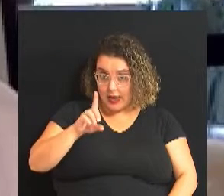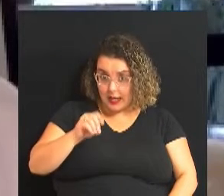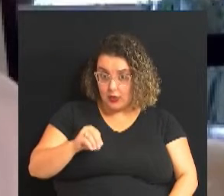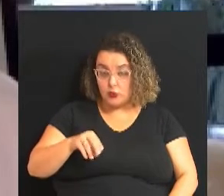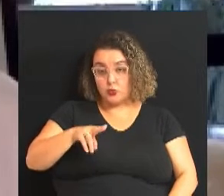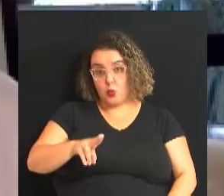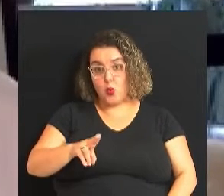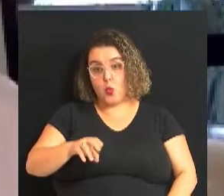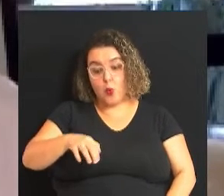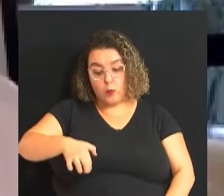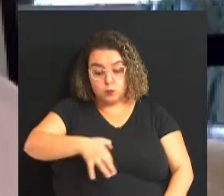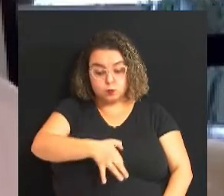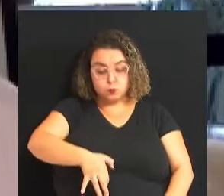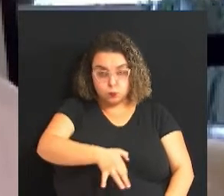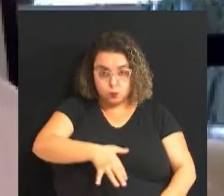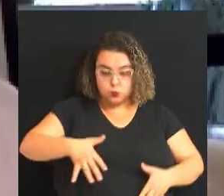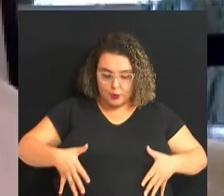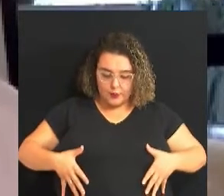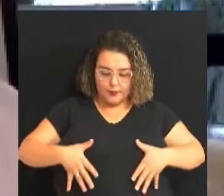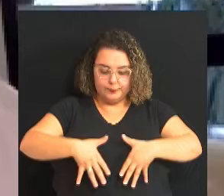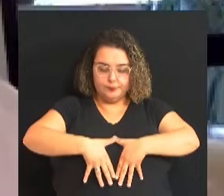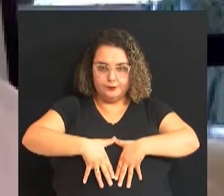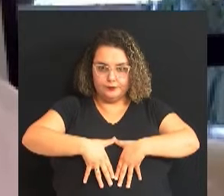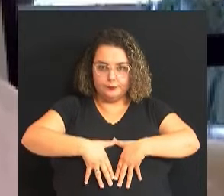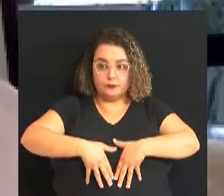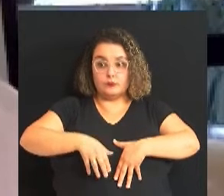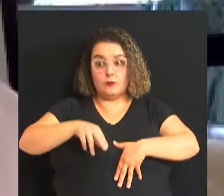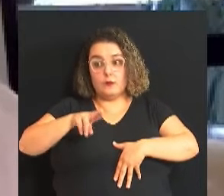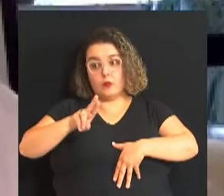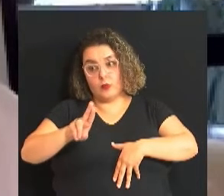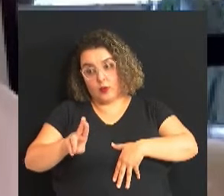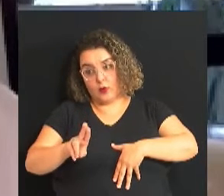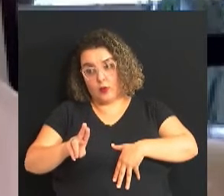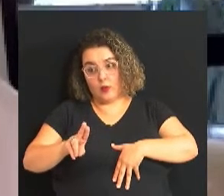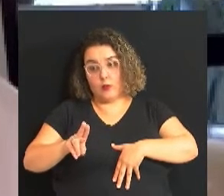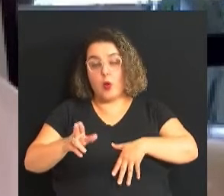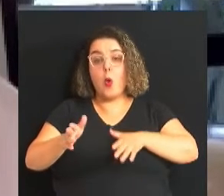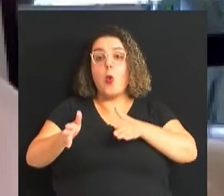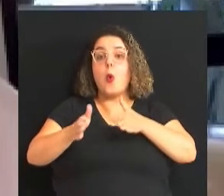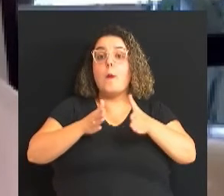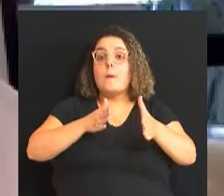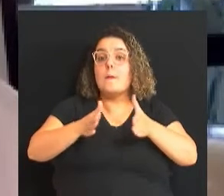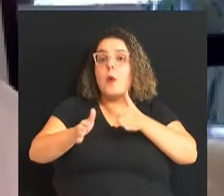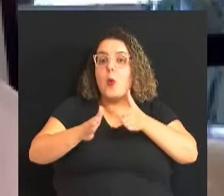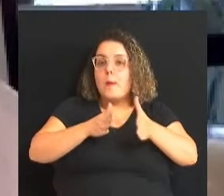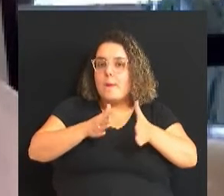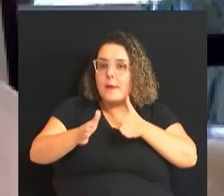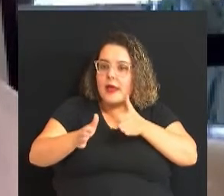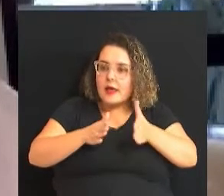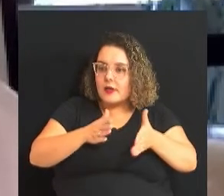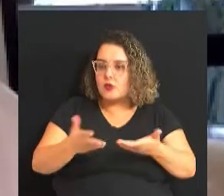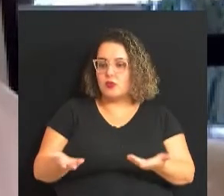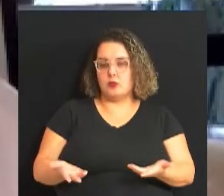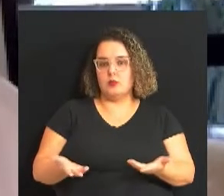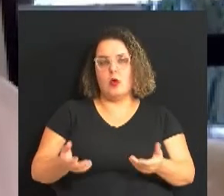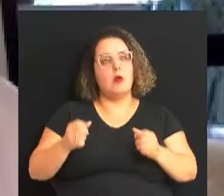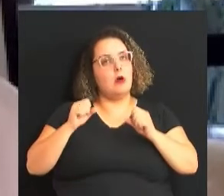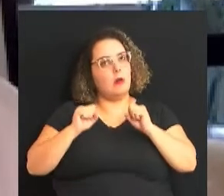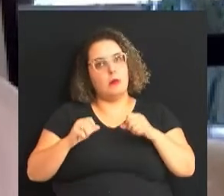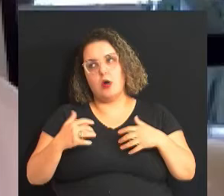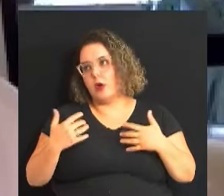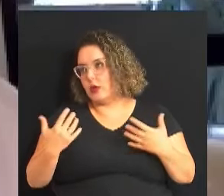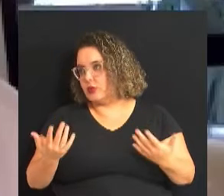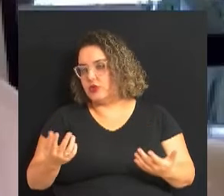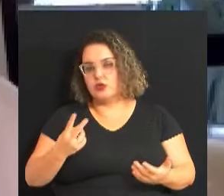abdominal, a pessoa geralmente ou vai ficar com isso temporariamente, esse temporariamente pode ser